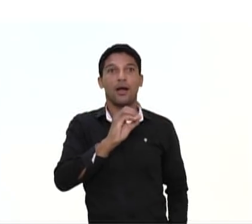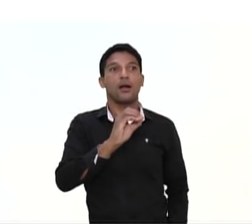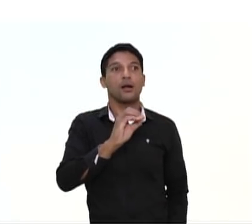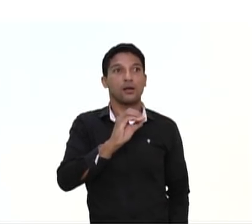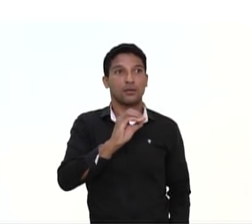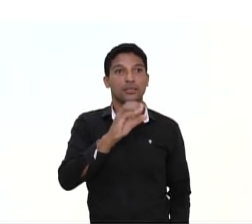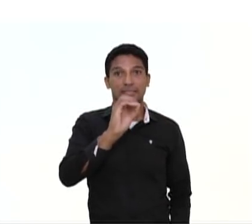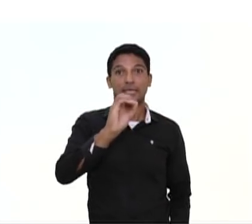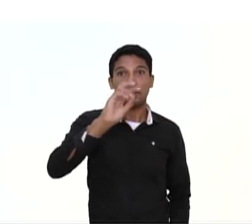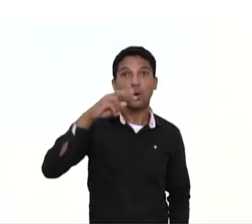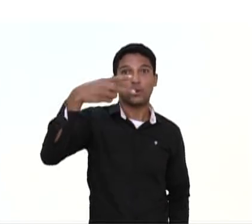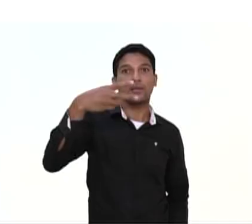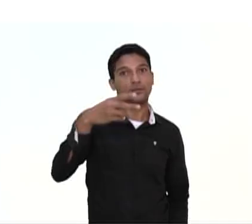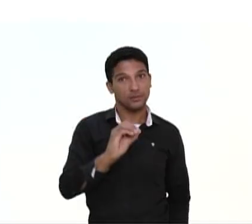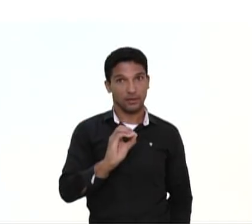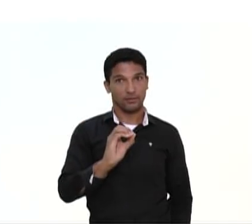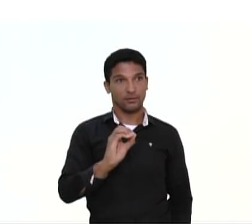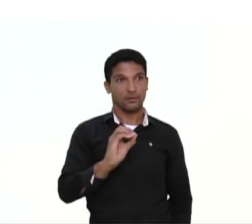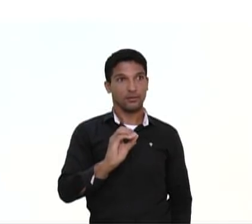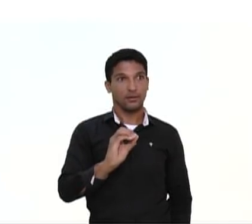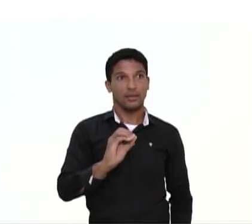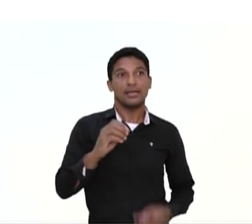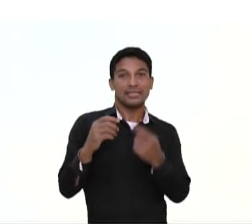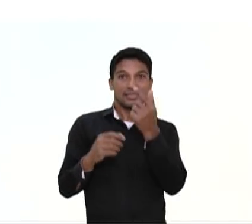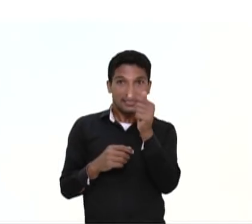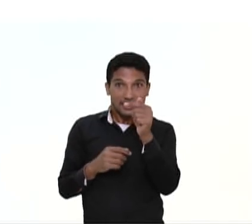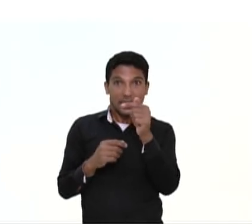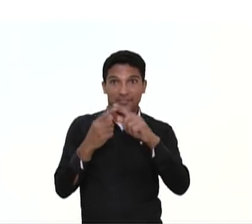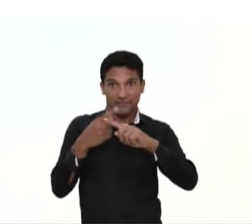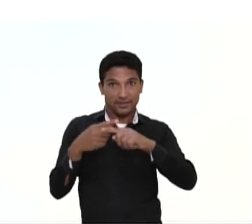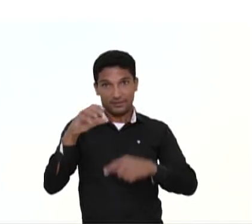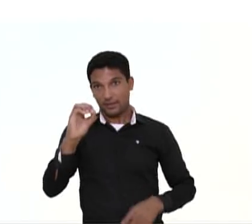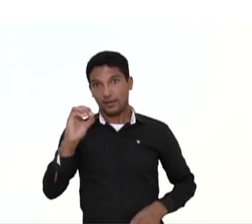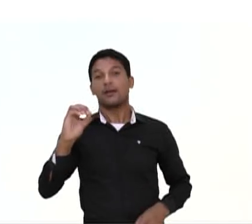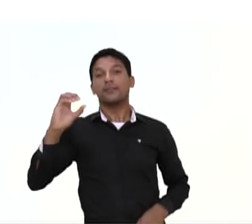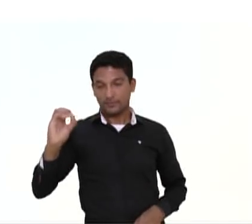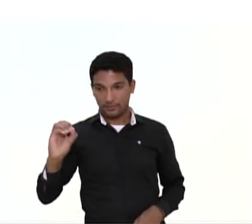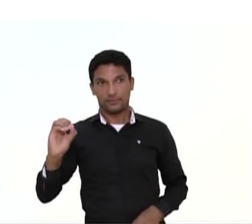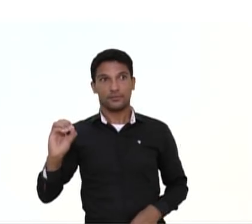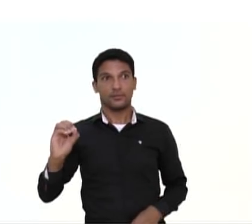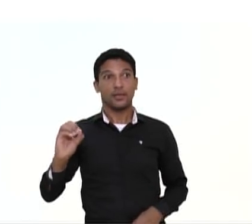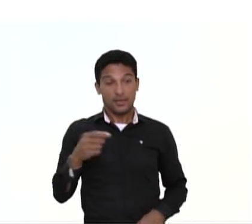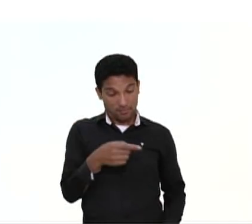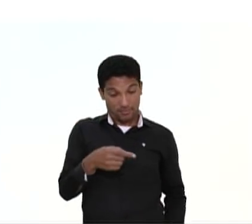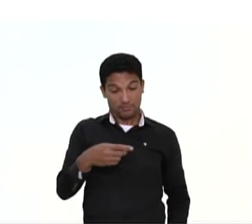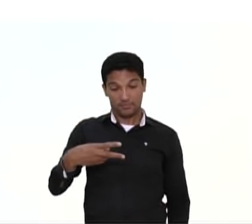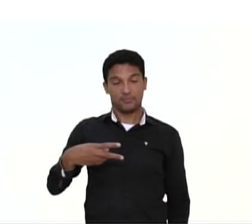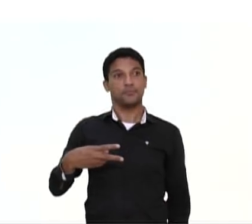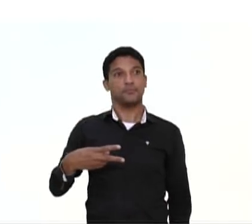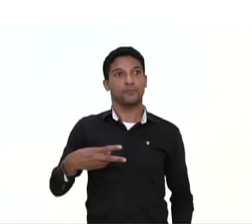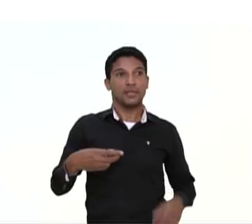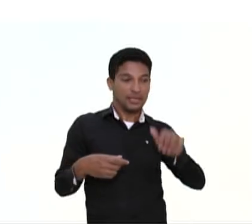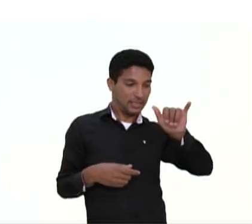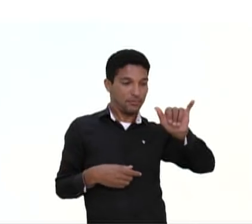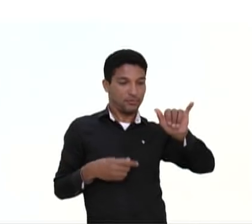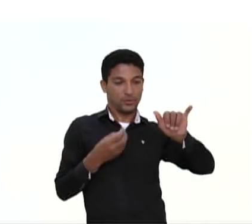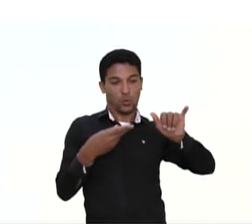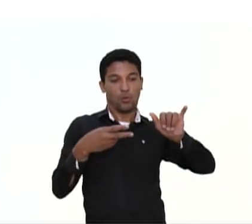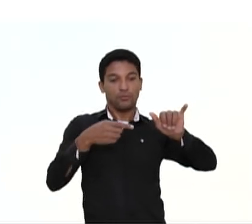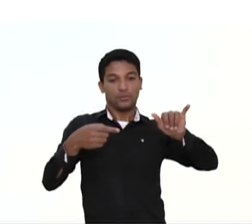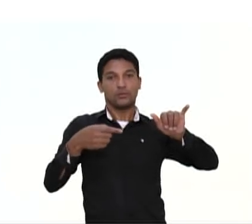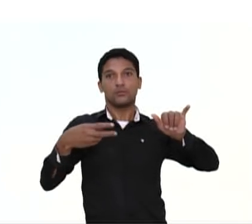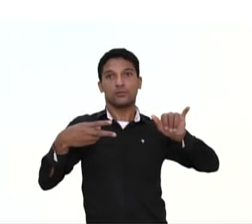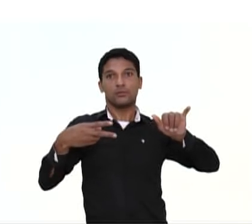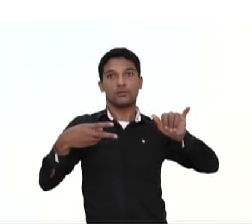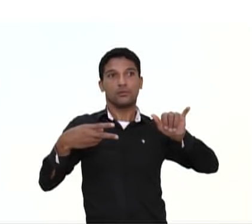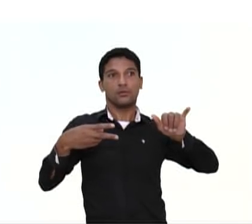10 elevado ao quadrado da 07 x 0 vai dar certo também e sobram - 2y vai ser igual